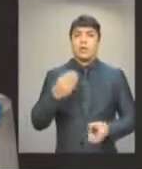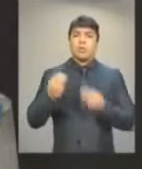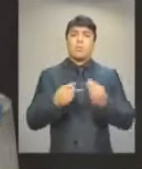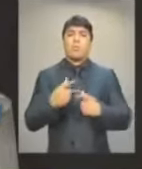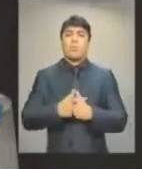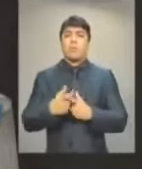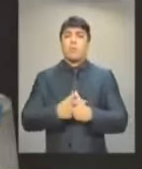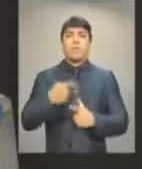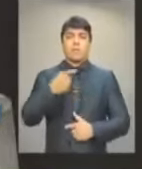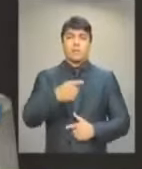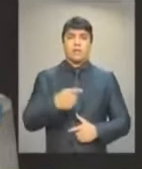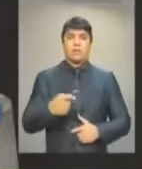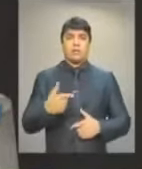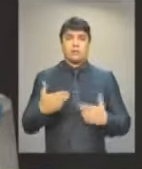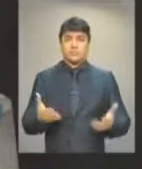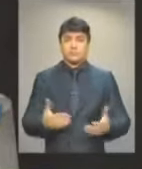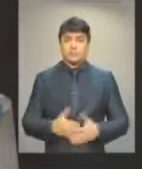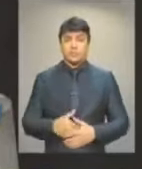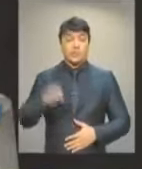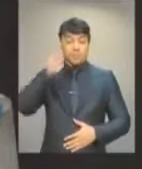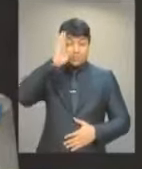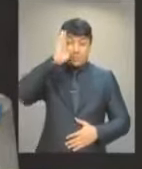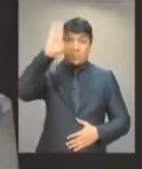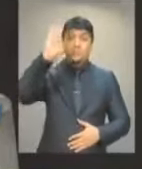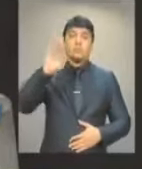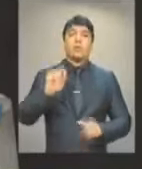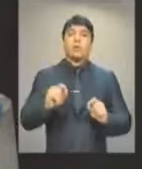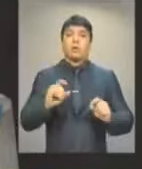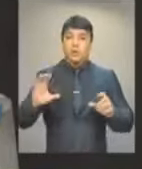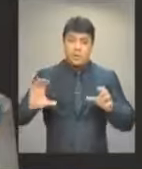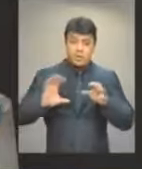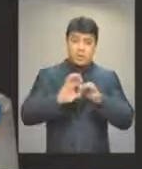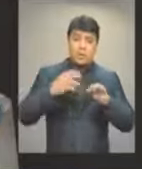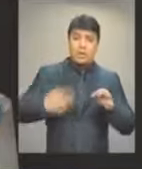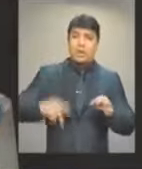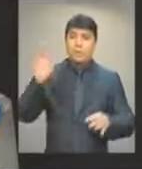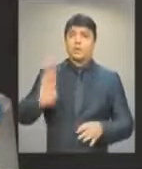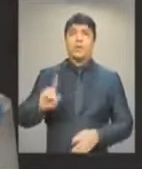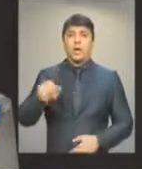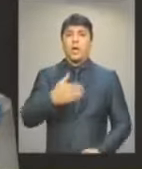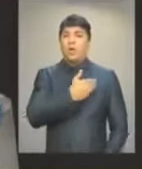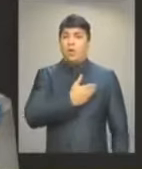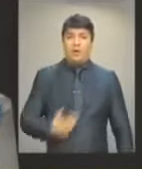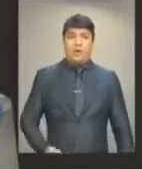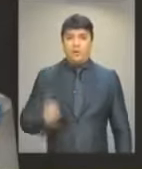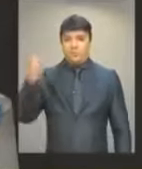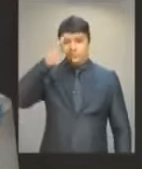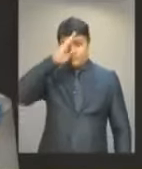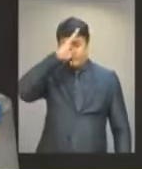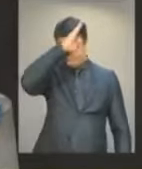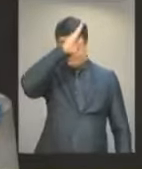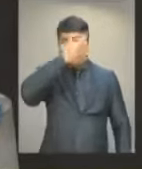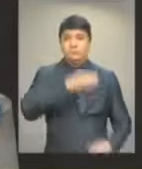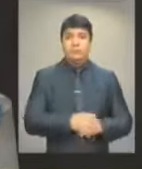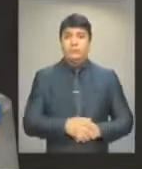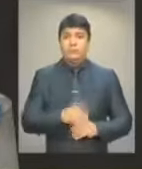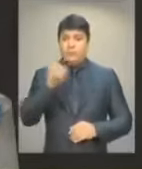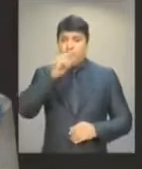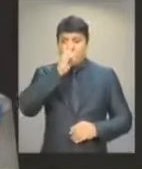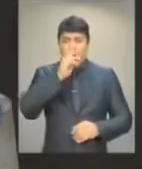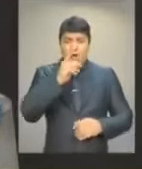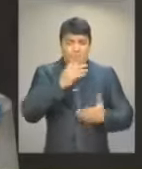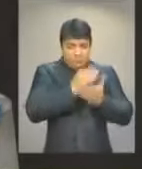crise. O maior aliado da pandemia no Brasil foi o governo Bolsonaro. Foi ele